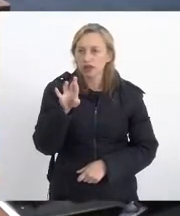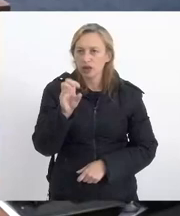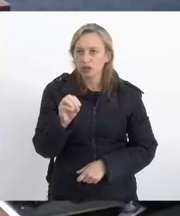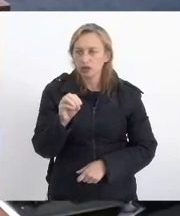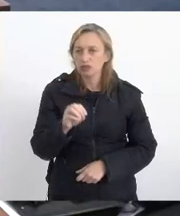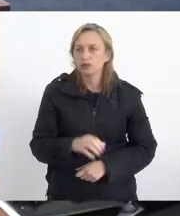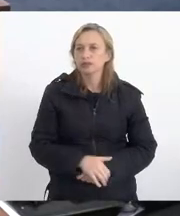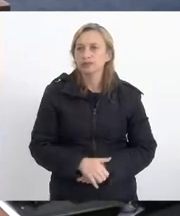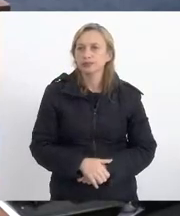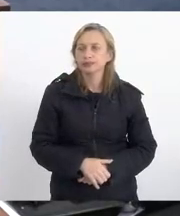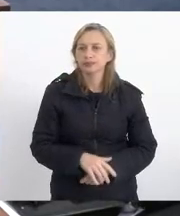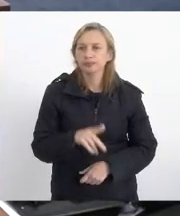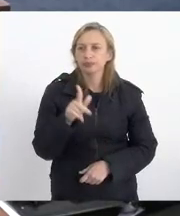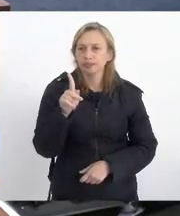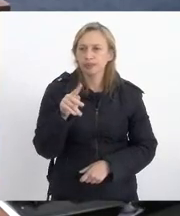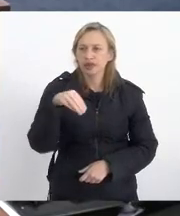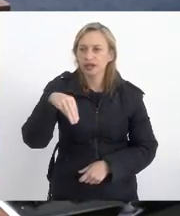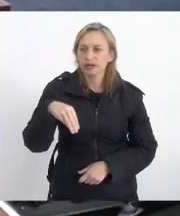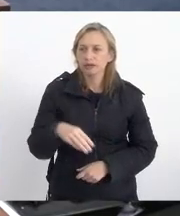Coronel PM.